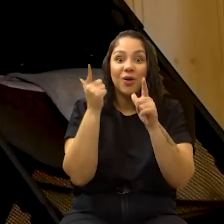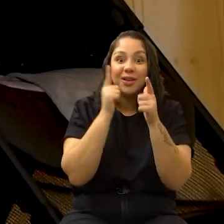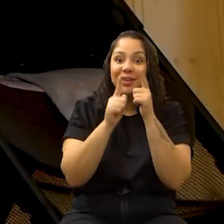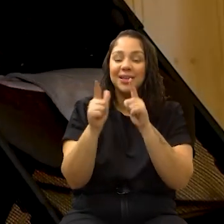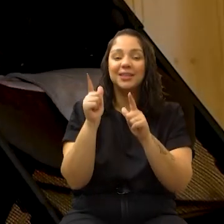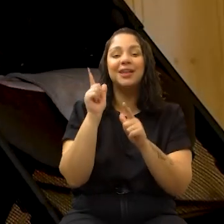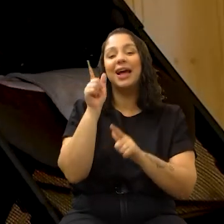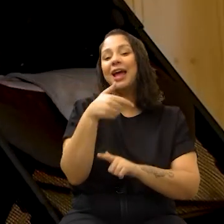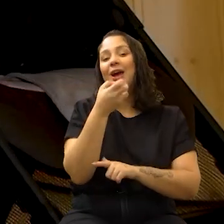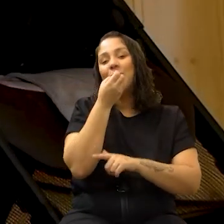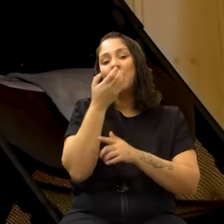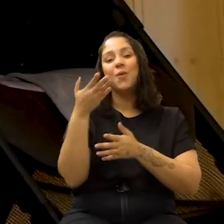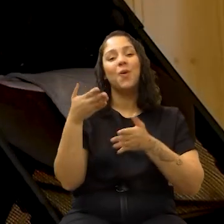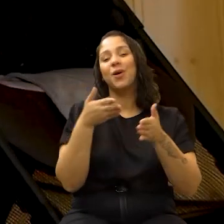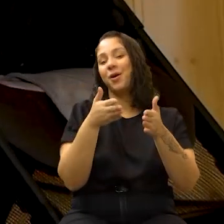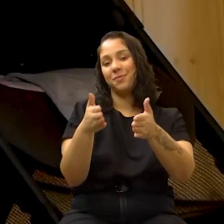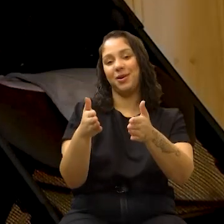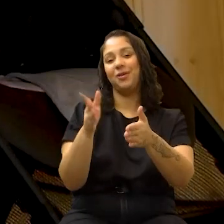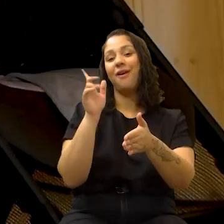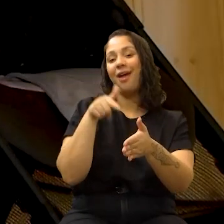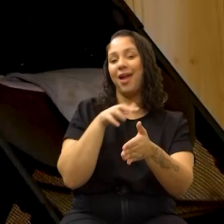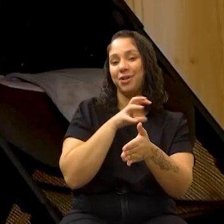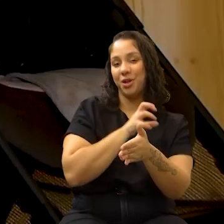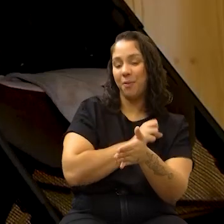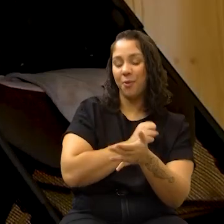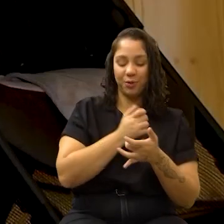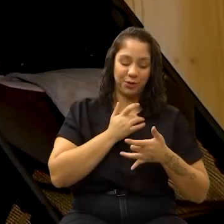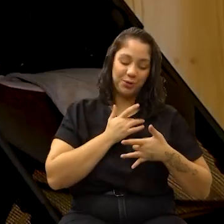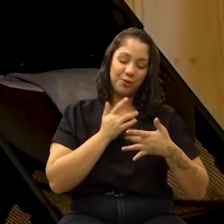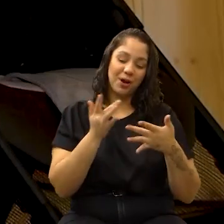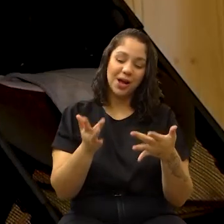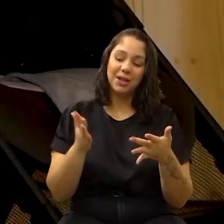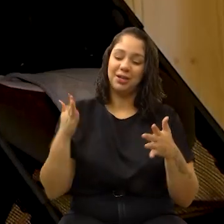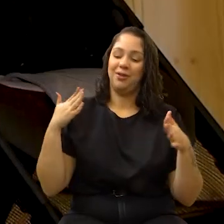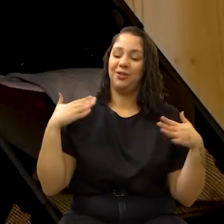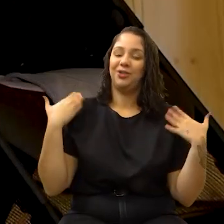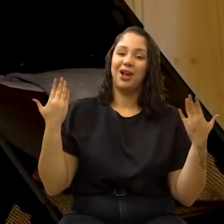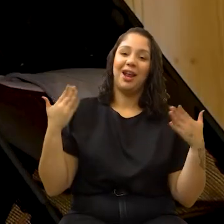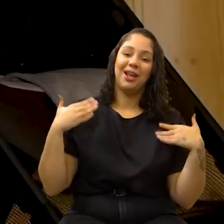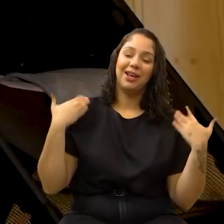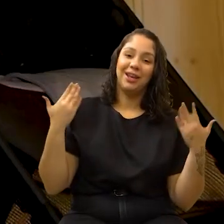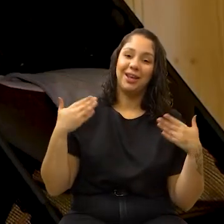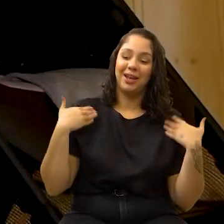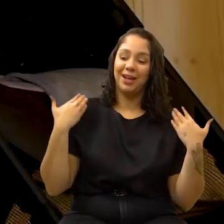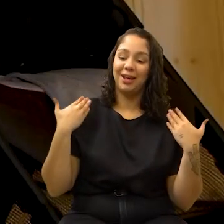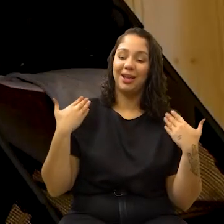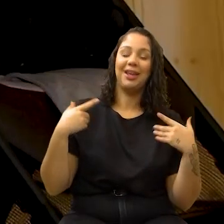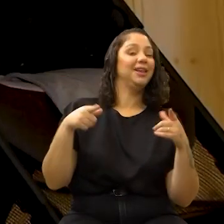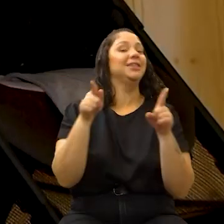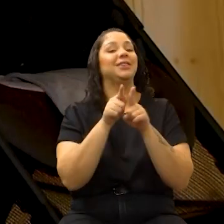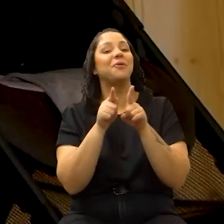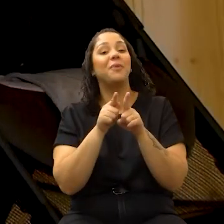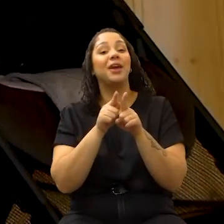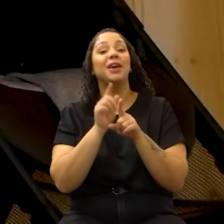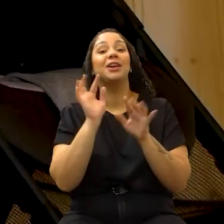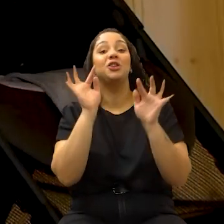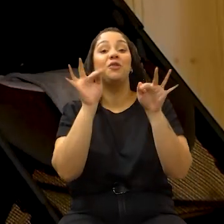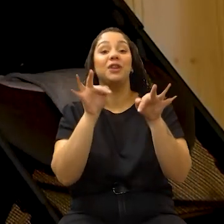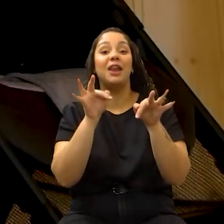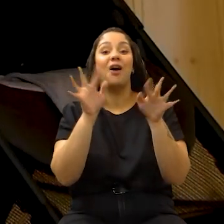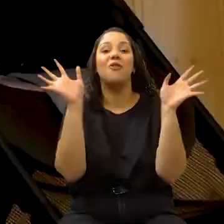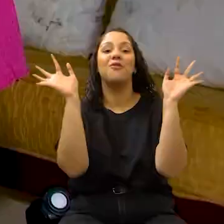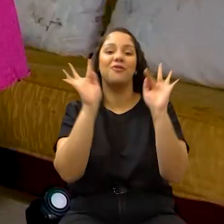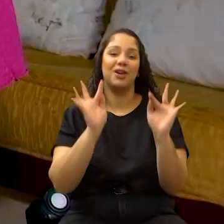novas conquistas, esse é um bom caminho. É um caminho de amor, de doação, de alegrias e de finais